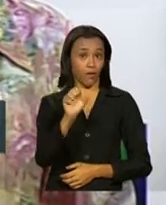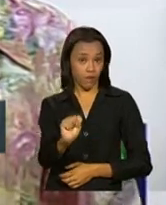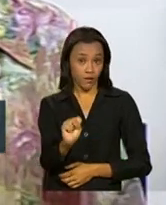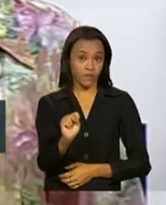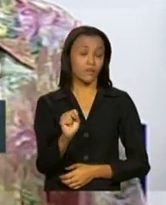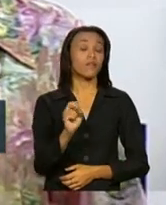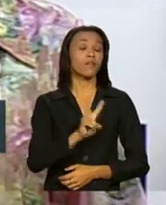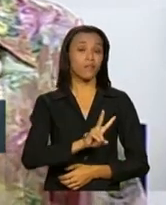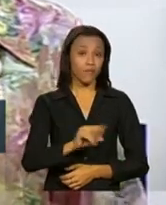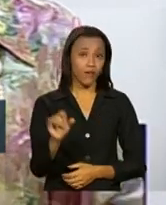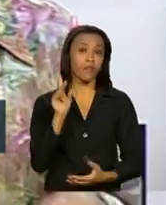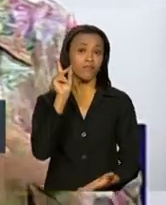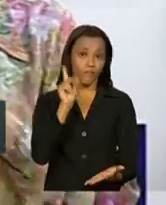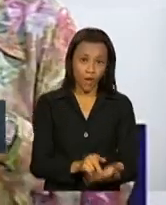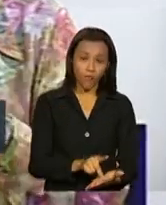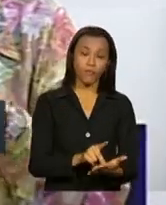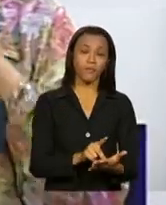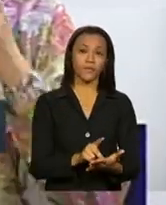que realmente